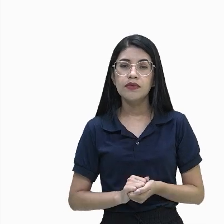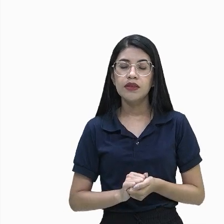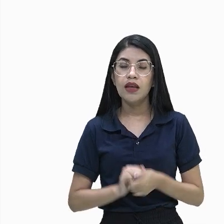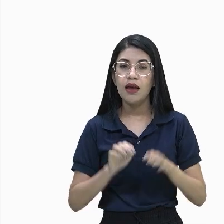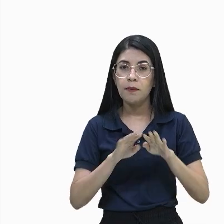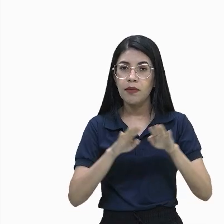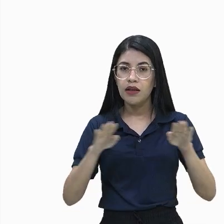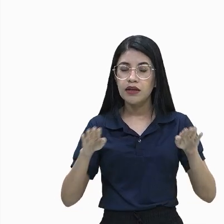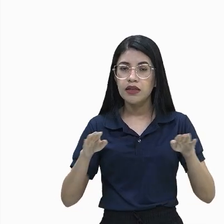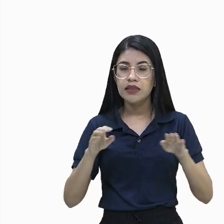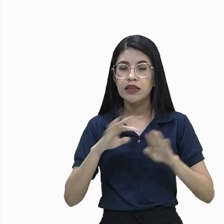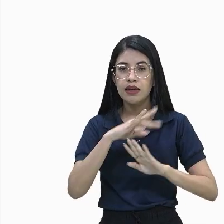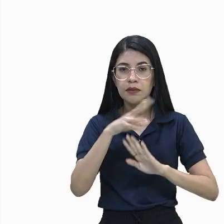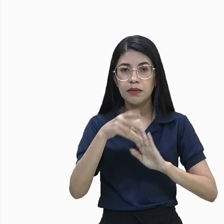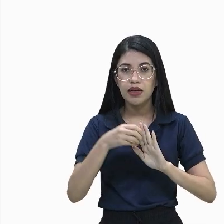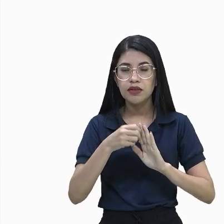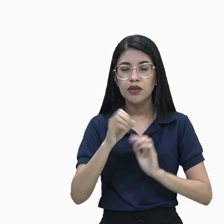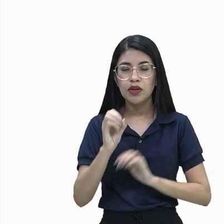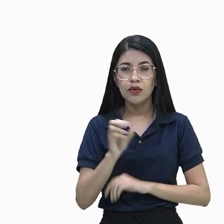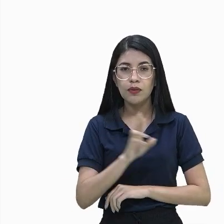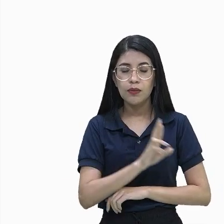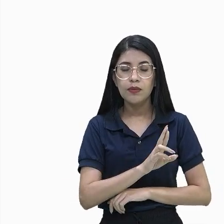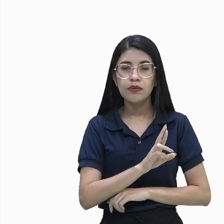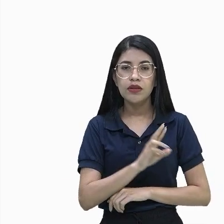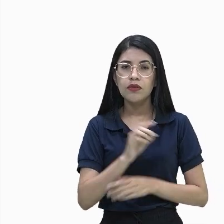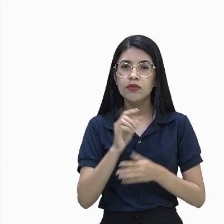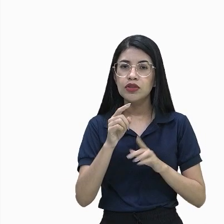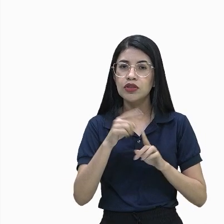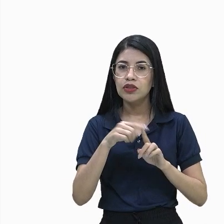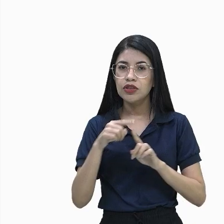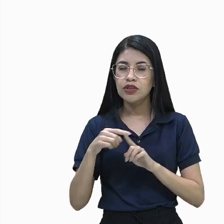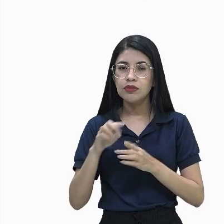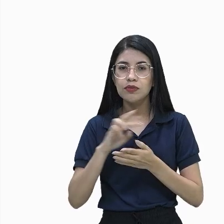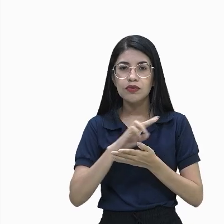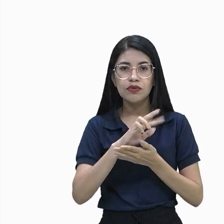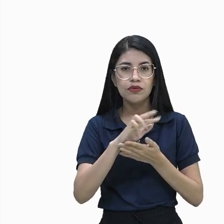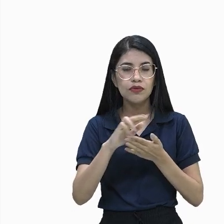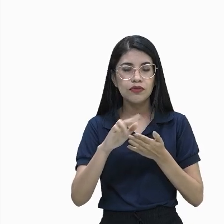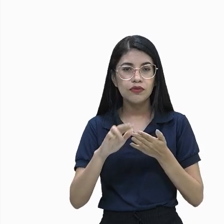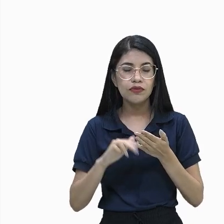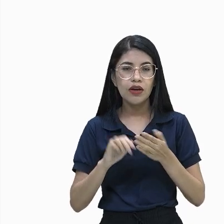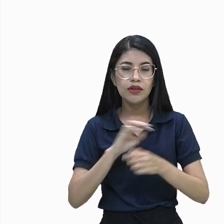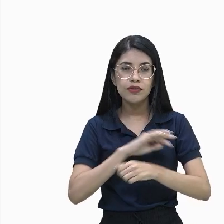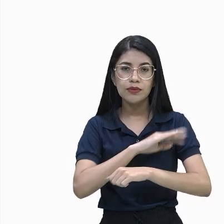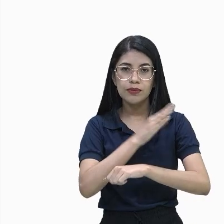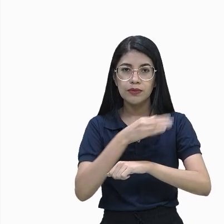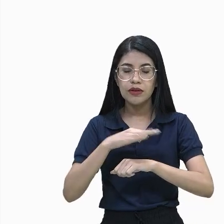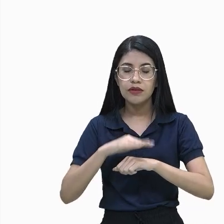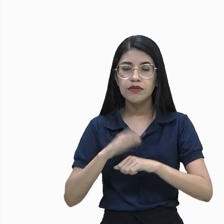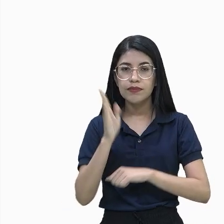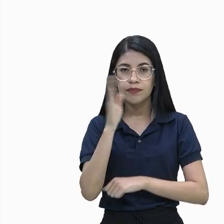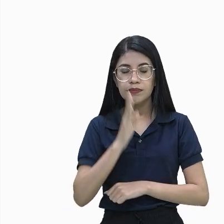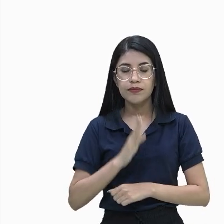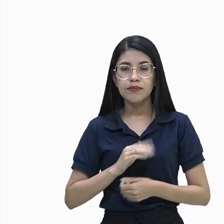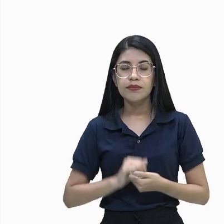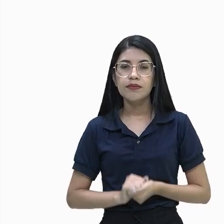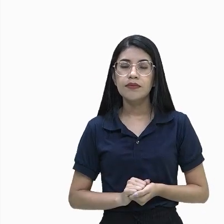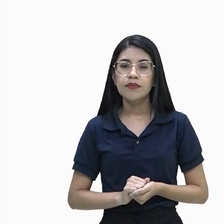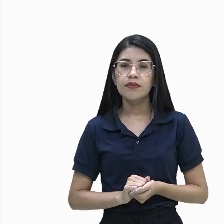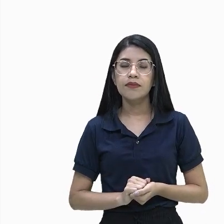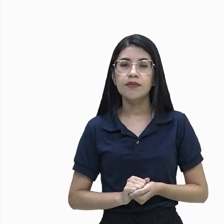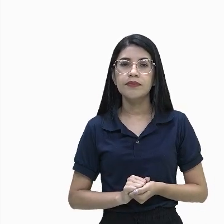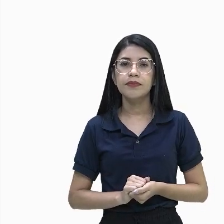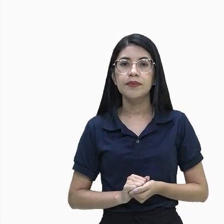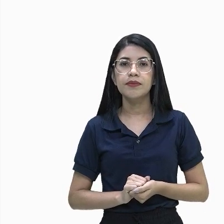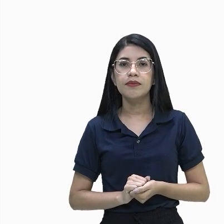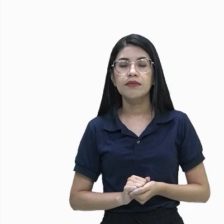Amazônia Oriental. Então, são diferentes unidades do relevo brasileiro. O relevo, gente,